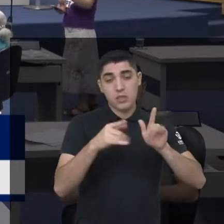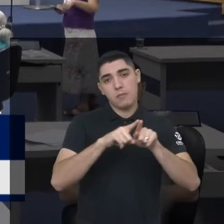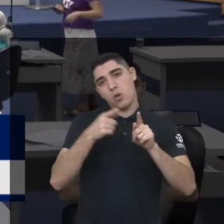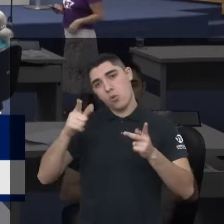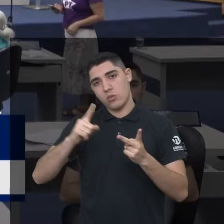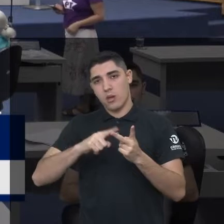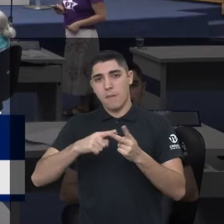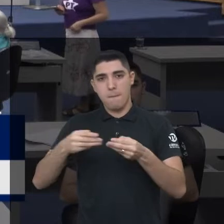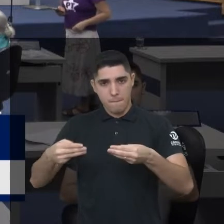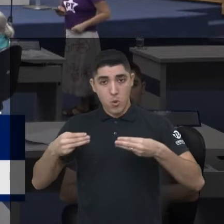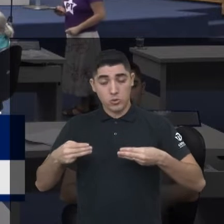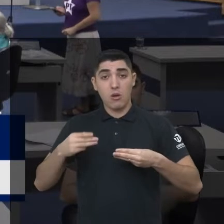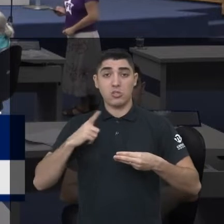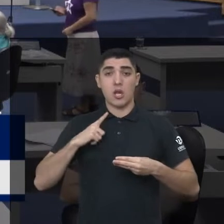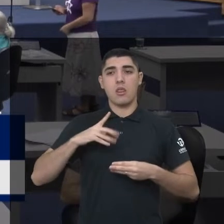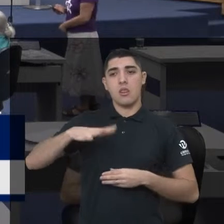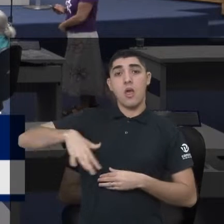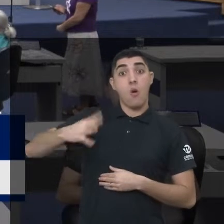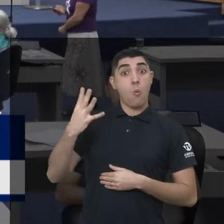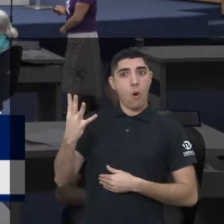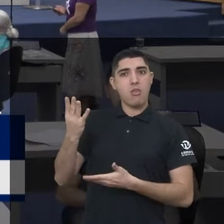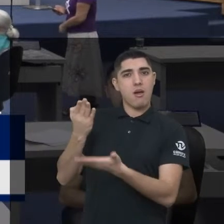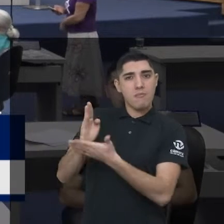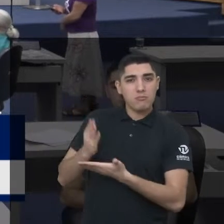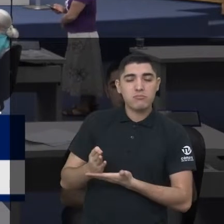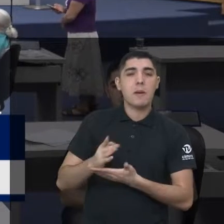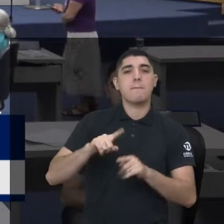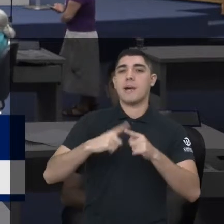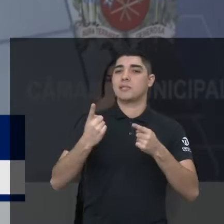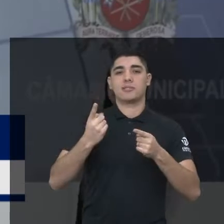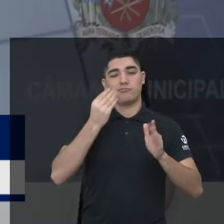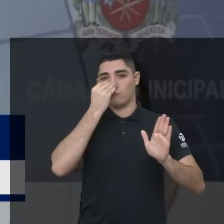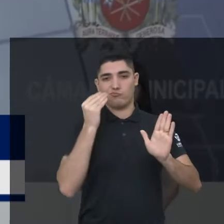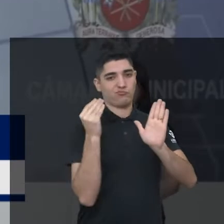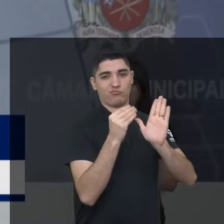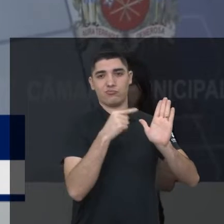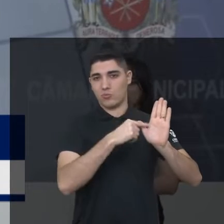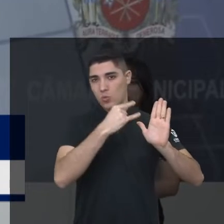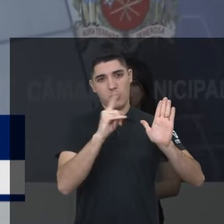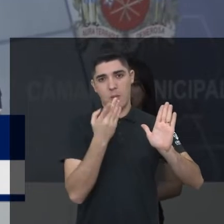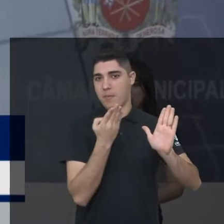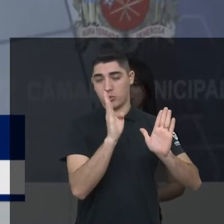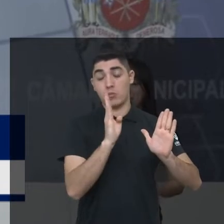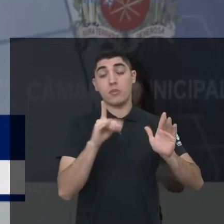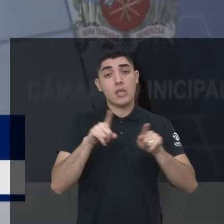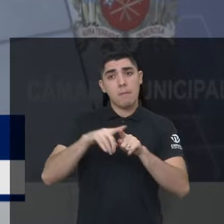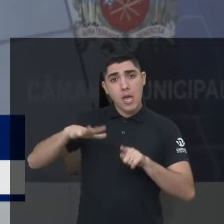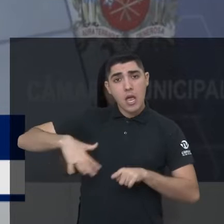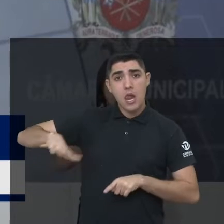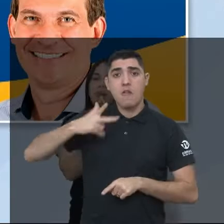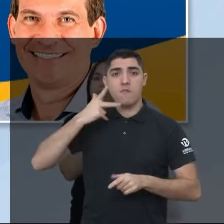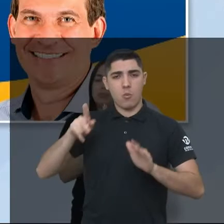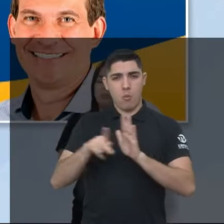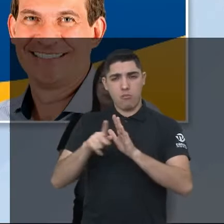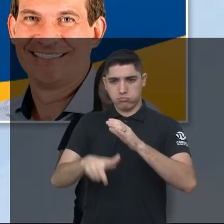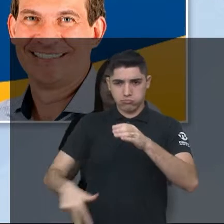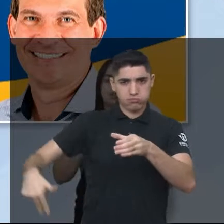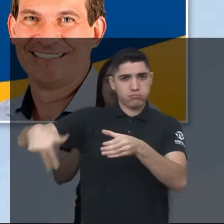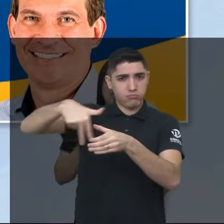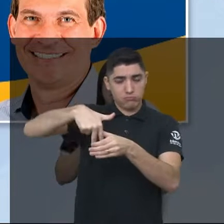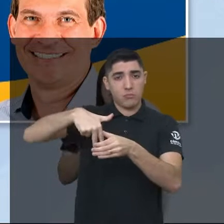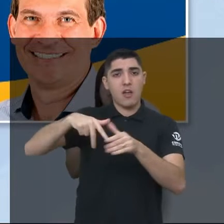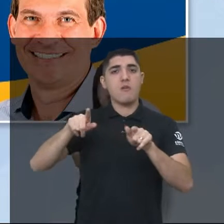receberam 4 votos favoráveis, mas foram rejeitados em plenário. Os parlamentares também usaram a tribuna para